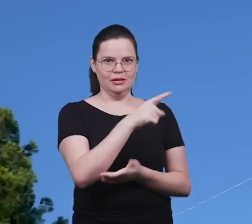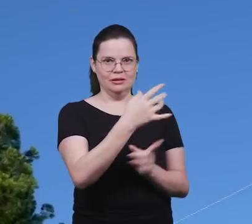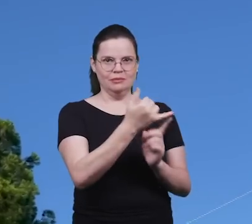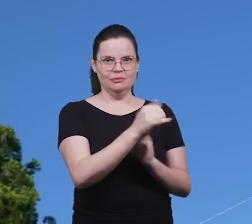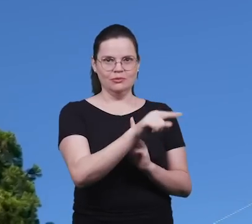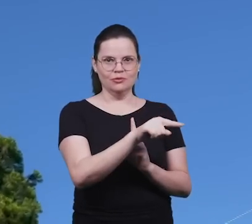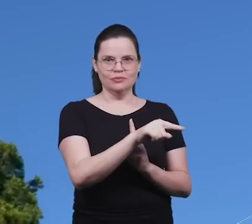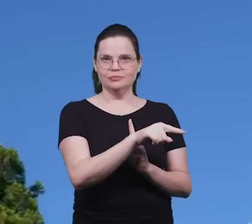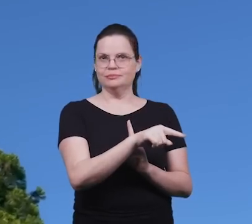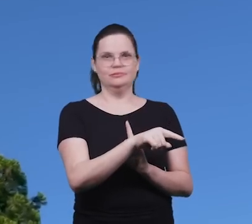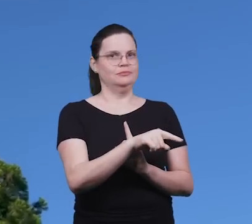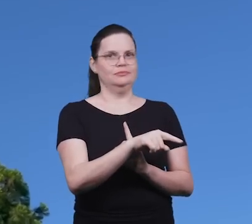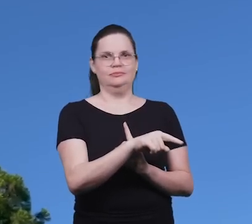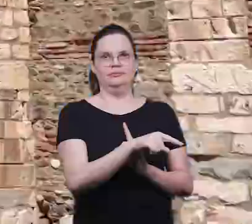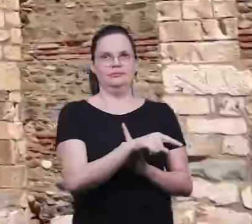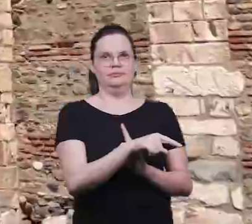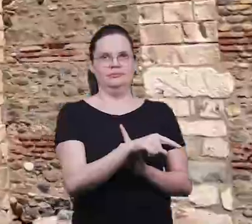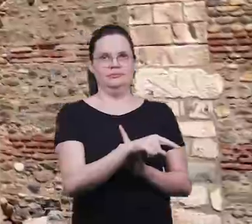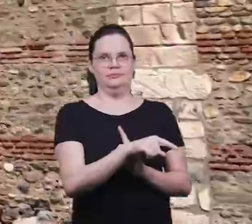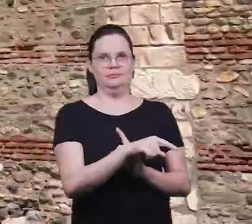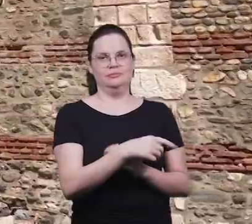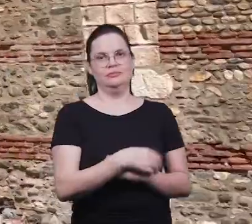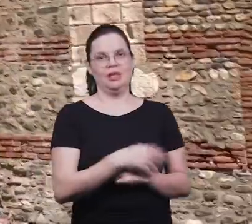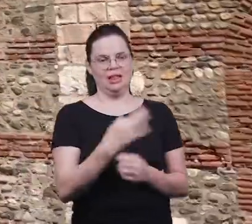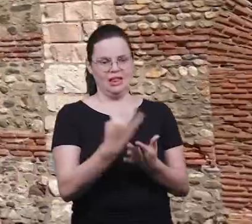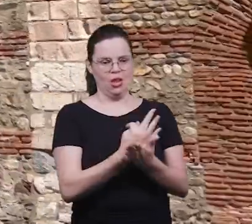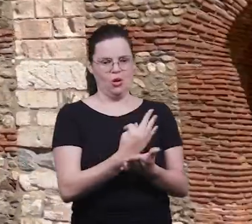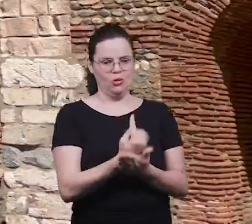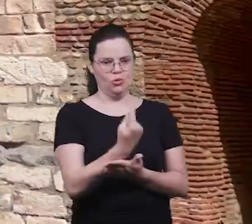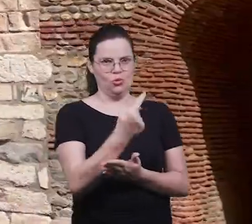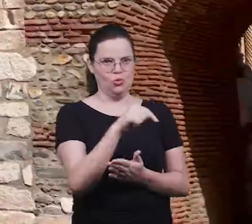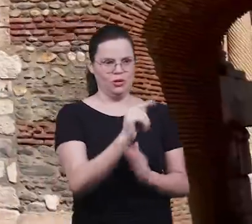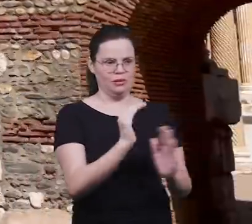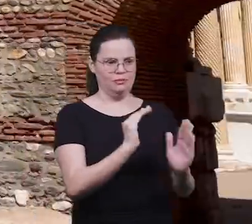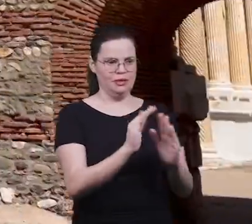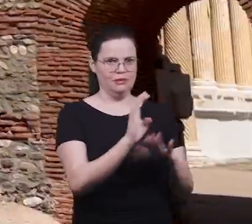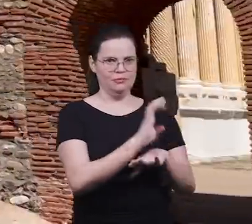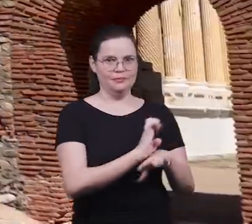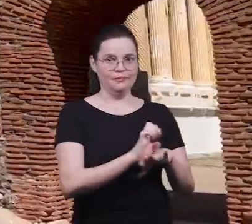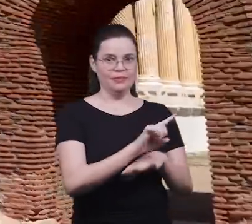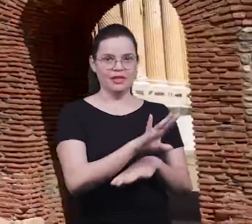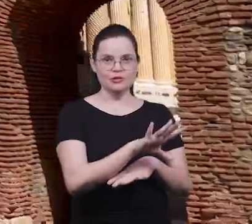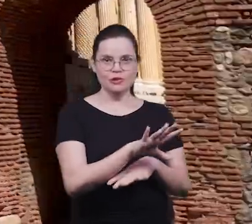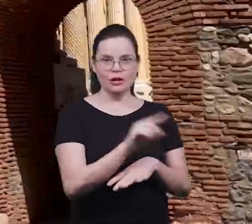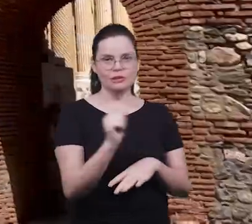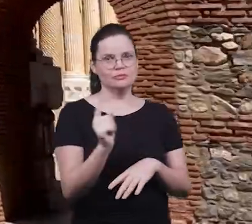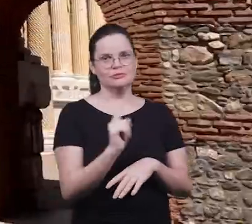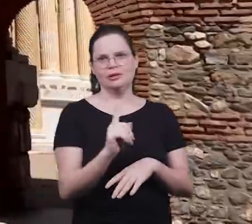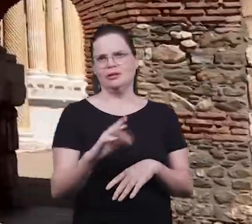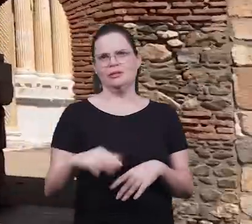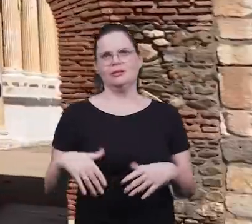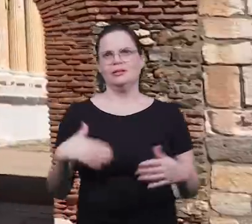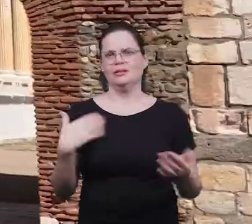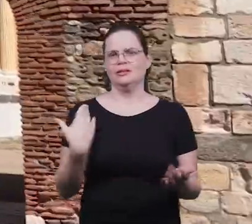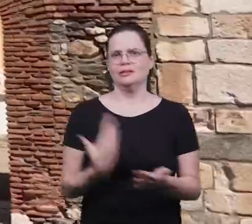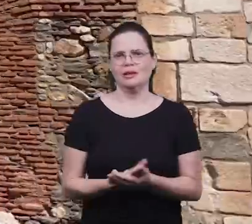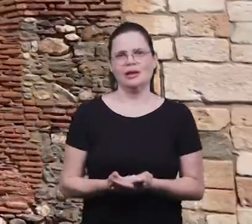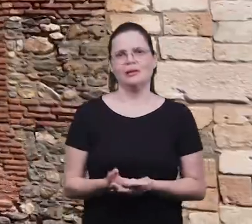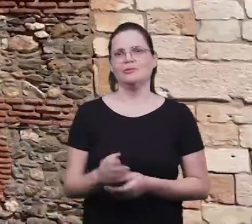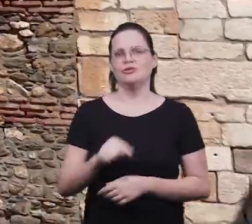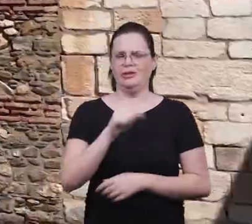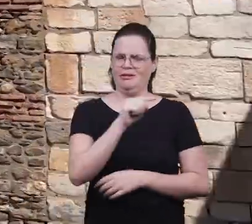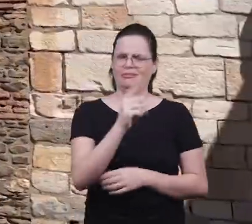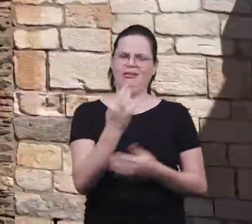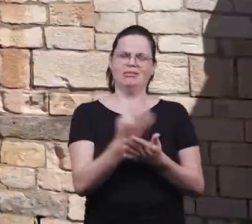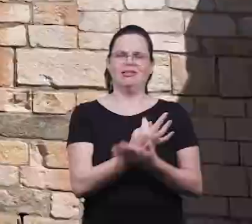Sabe por quê? Porque ele é teólogo. E ele sabe muito a respeito de Deus. Eu tenho até pena deles. De tanta preocupação que